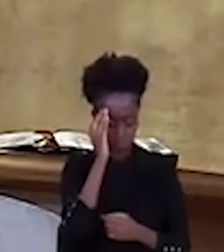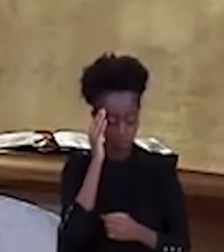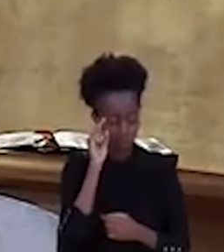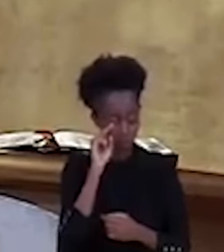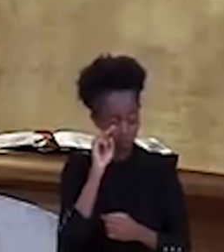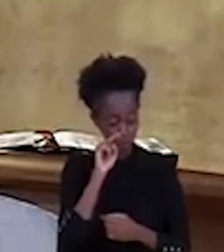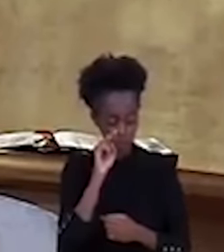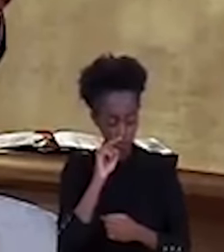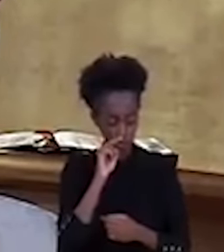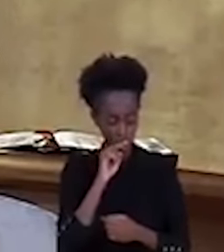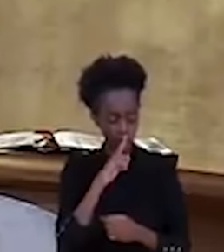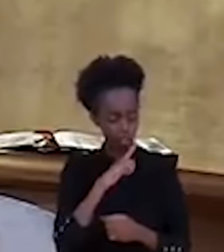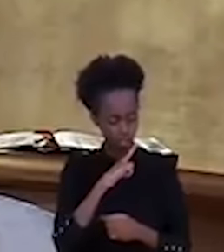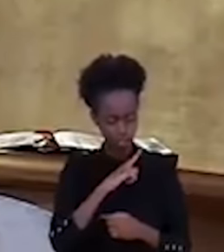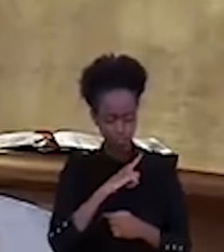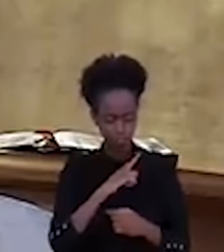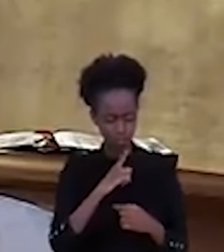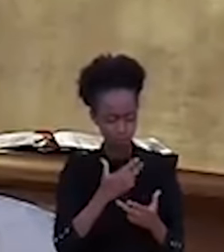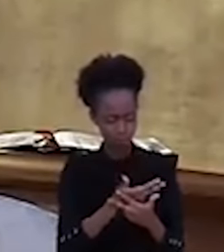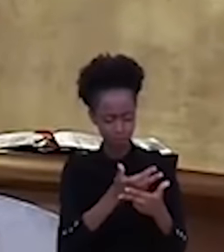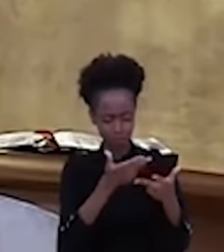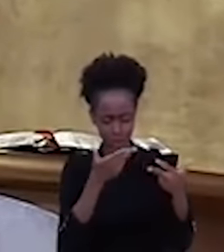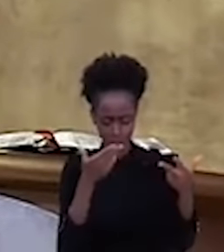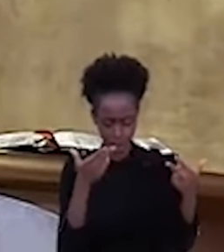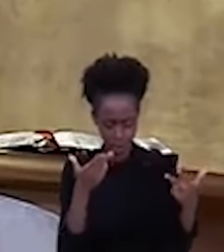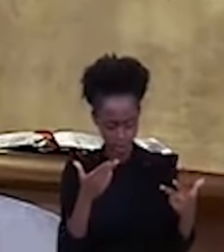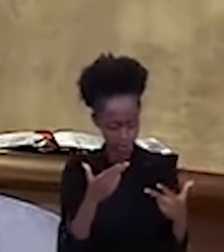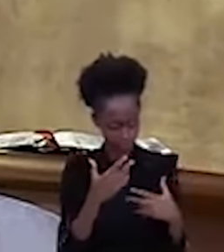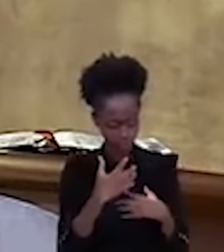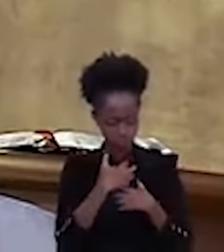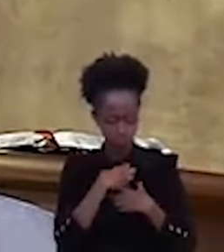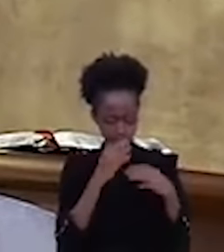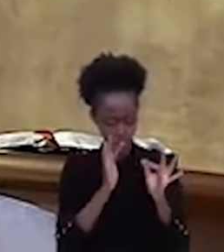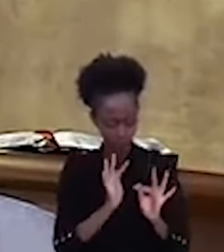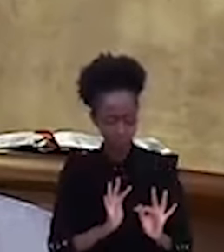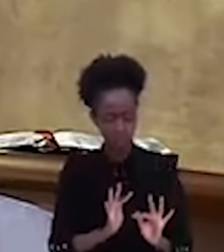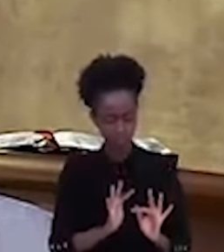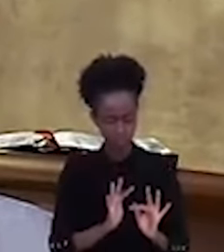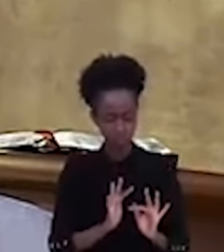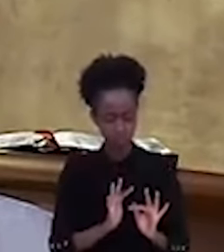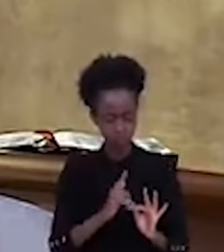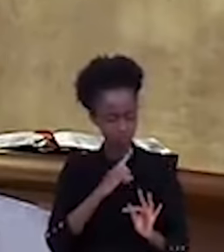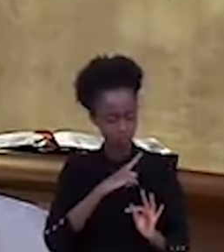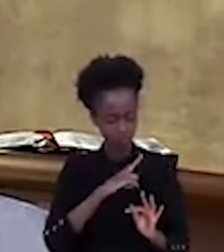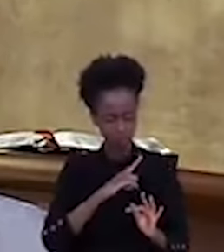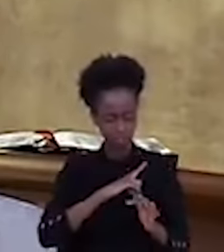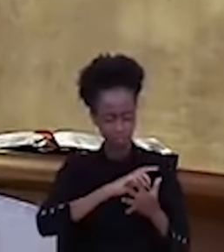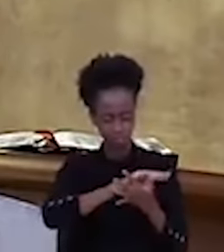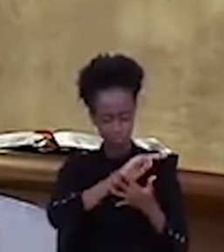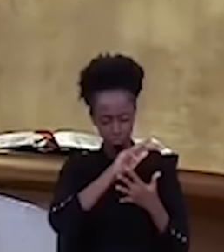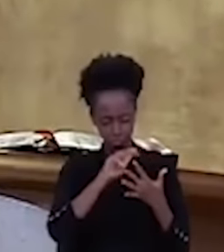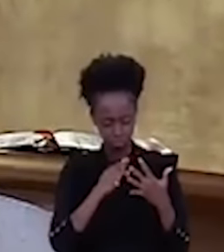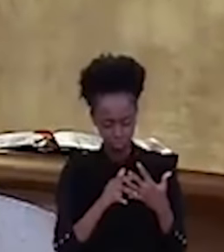aparentemente tem tudo para ser feliz, realizado. Você que aparentemente tem tudo para ser uma